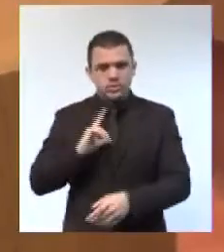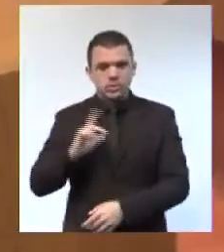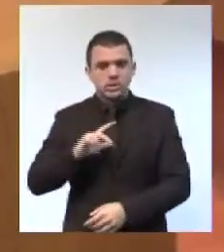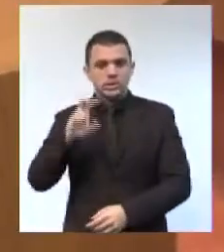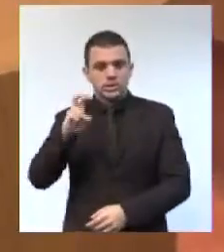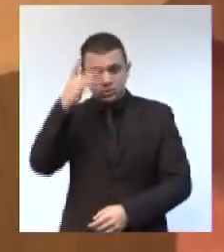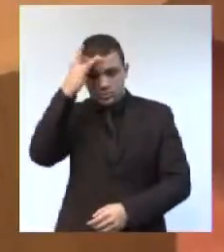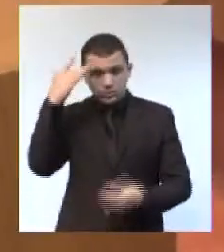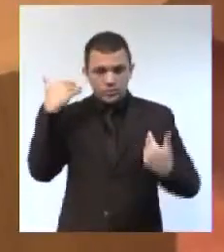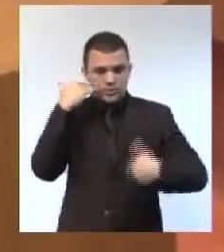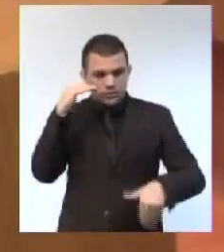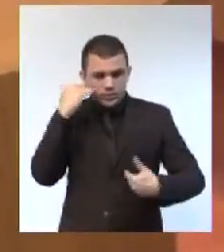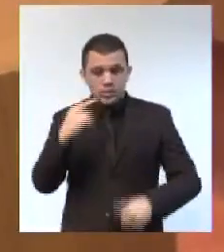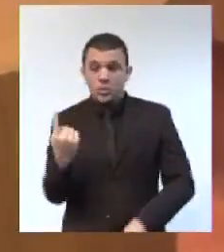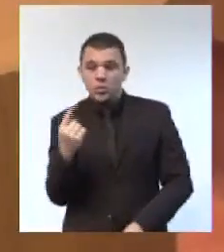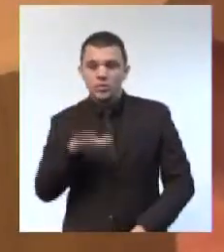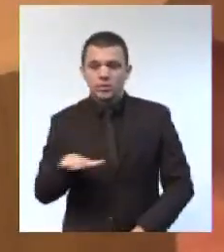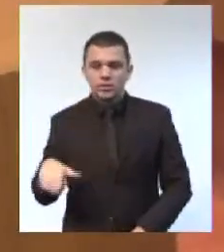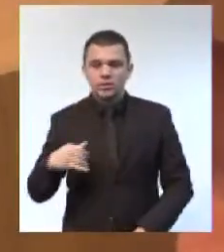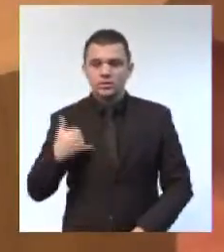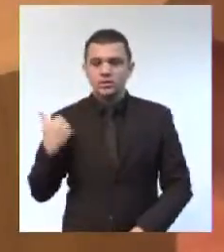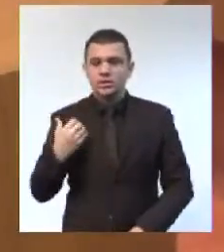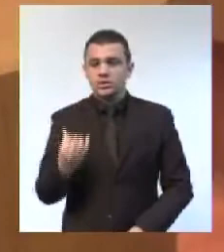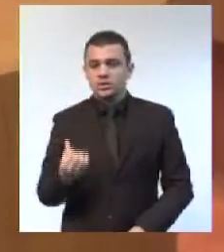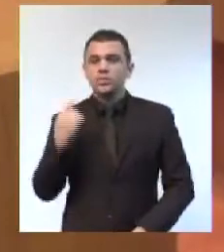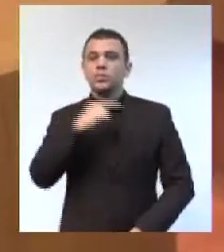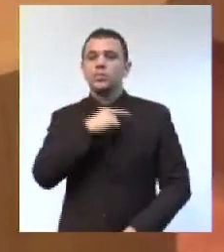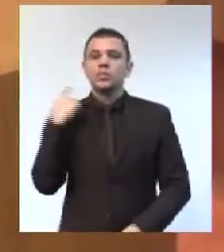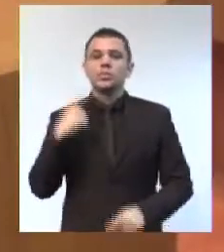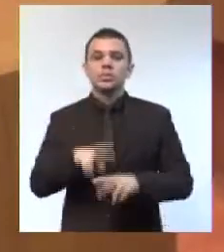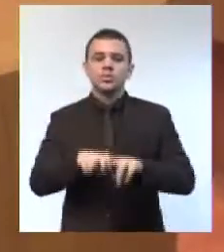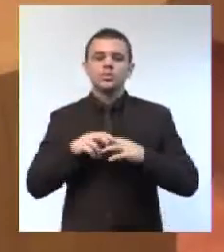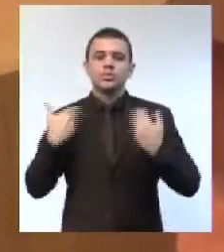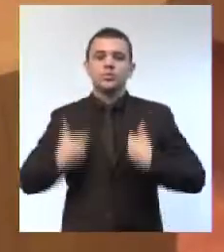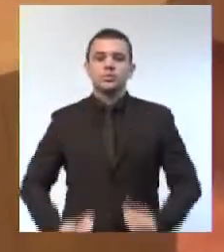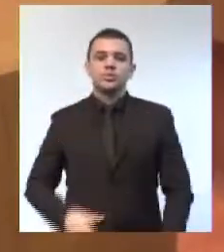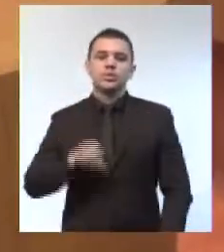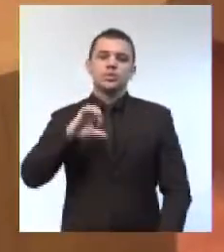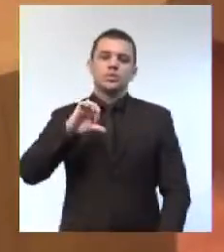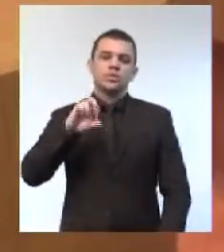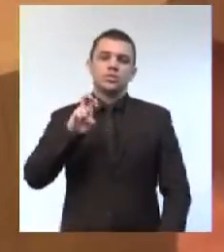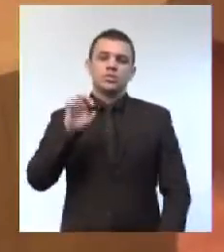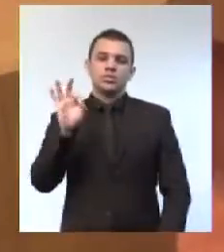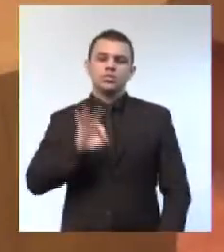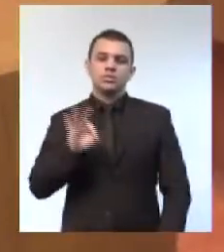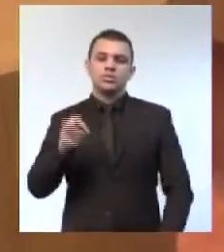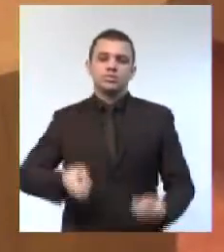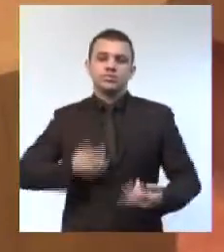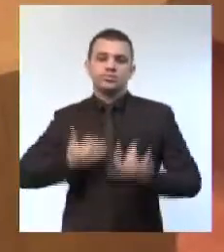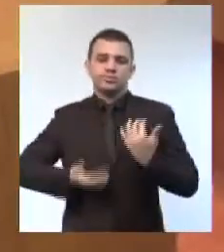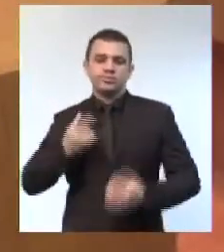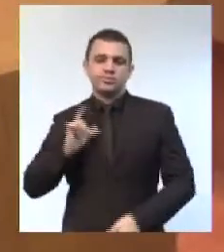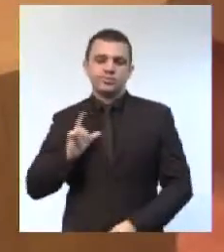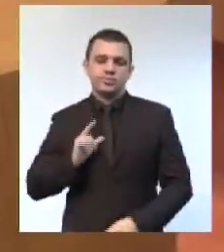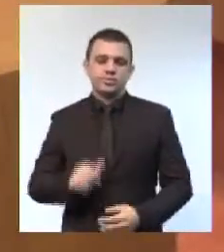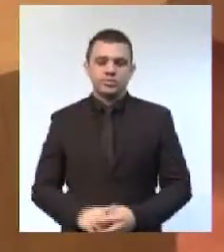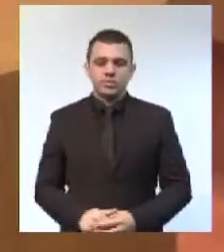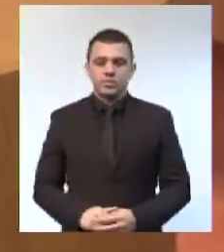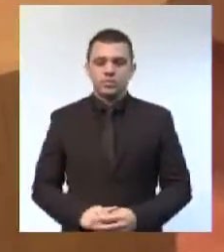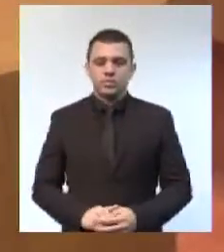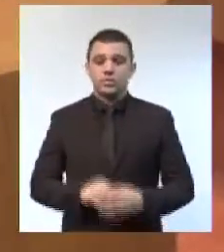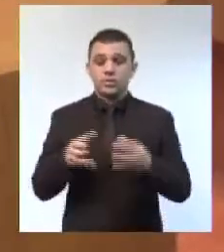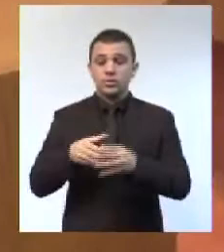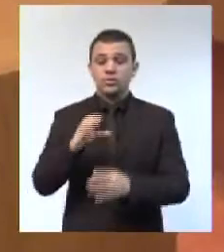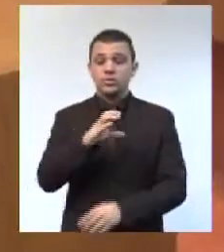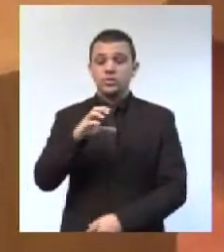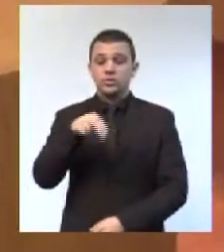com 95% do corpo queimado. Segundo o CNJ, Conselho Nacional de Justiça,